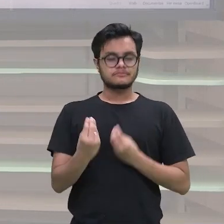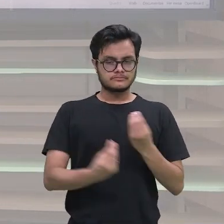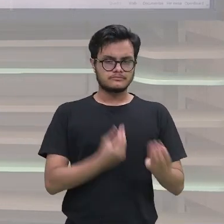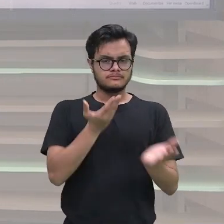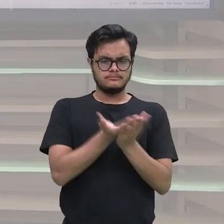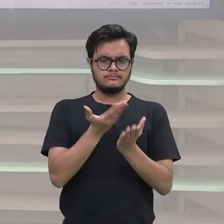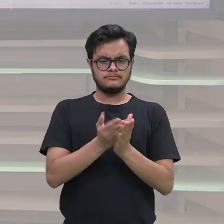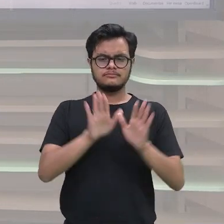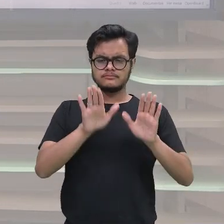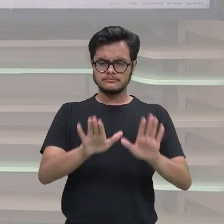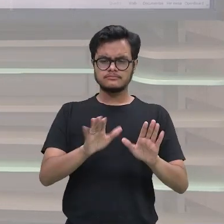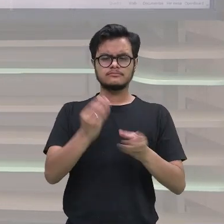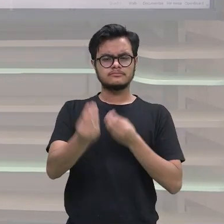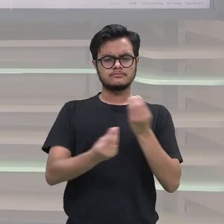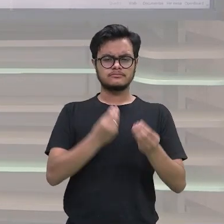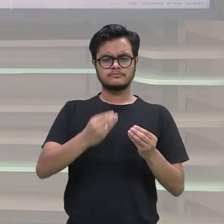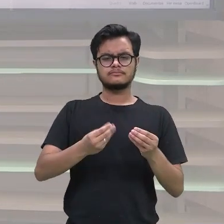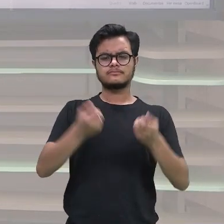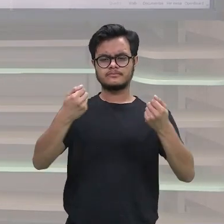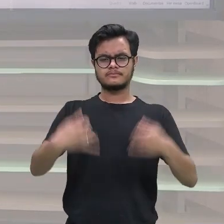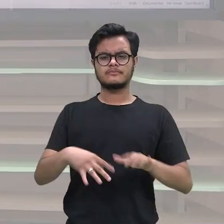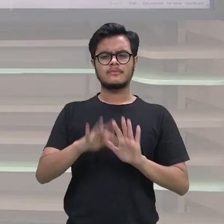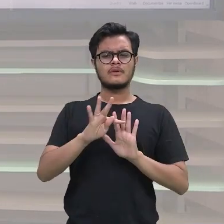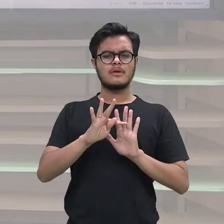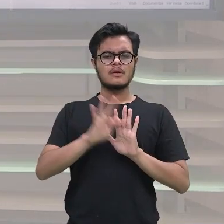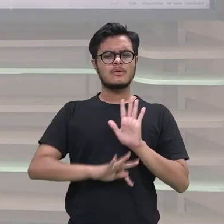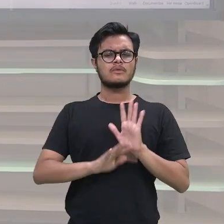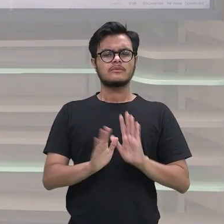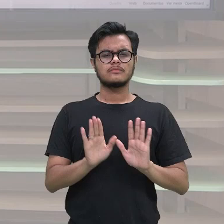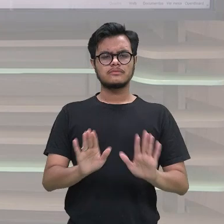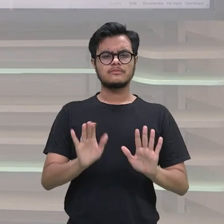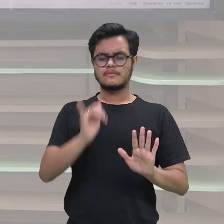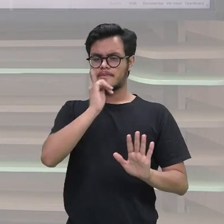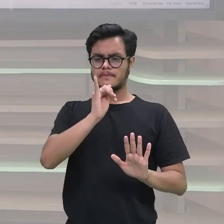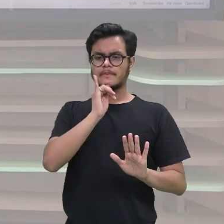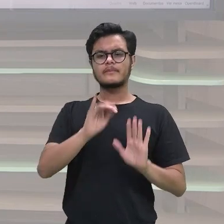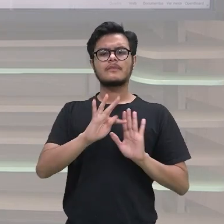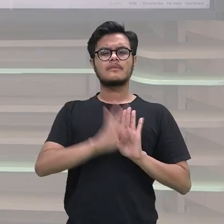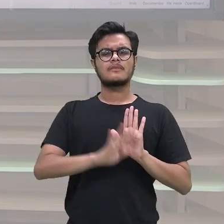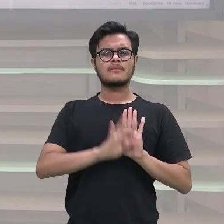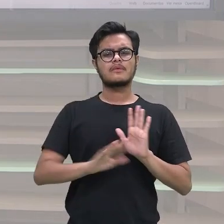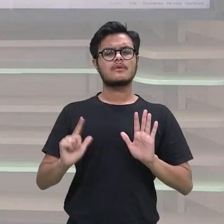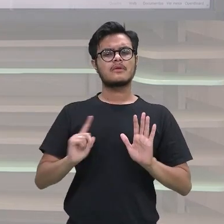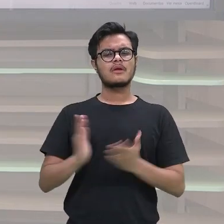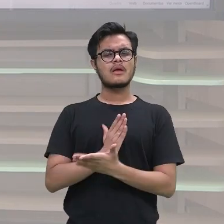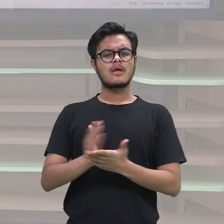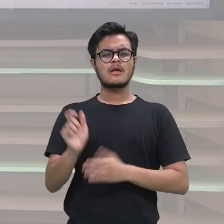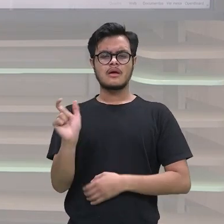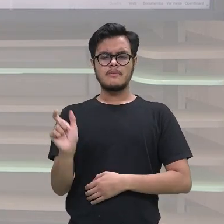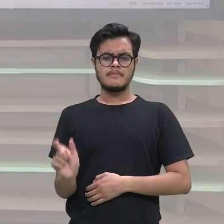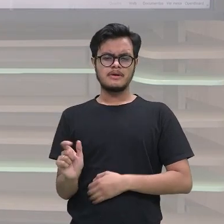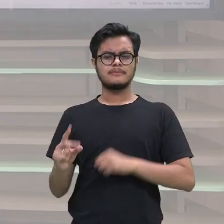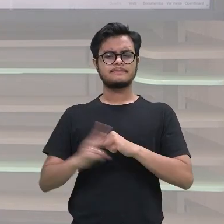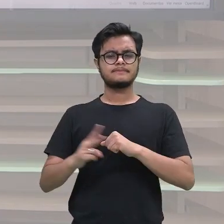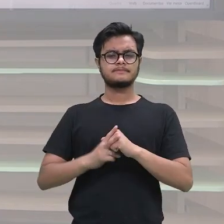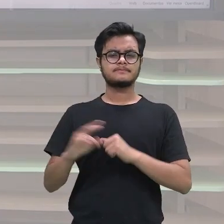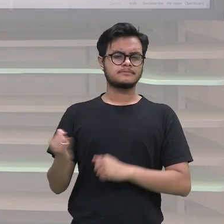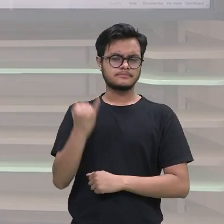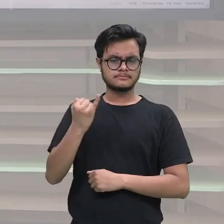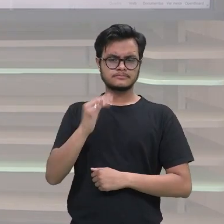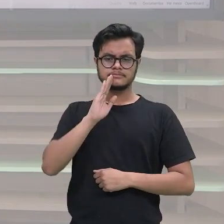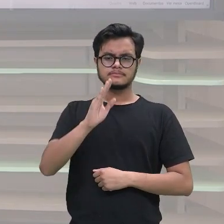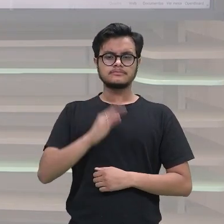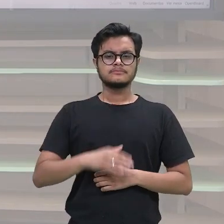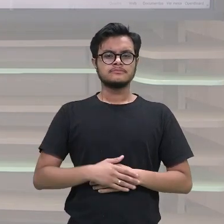acompanhar. Daqui a pouquinho nós vamos falar um pouco mais sobre ele. Observe que o texto ele tem algumas palavras, alguns verbos que estão destacados.